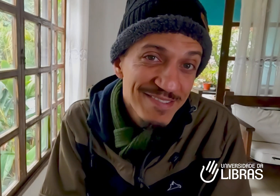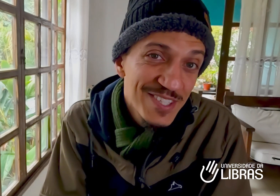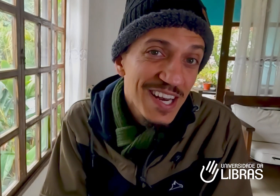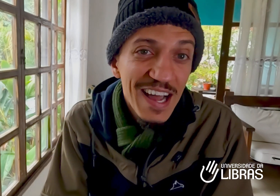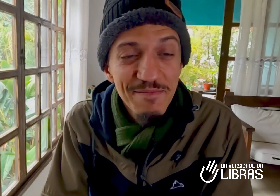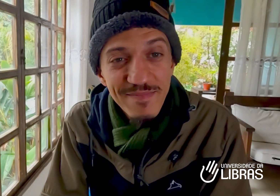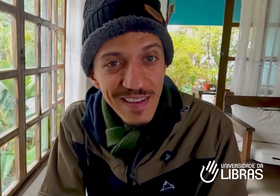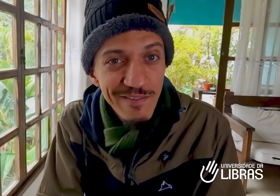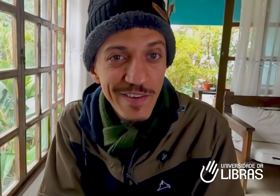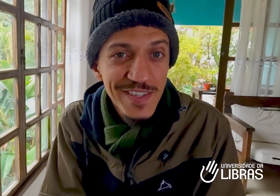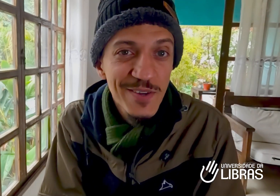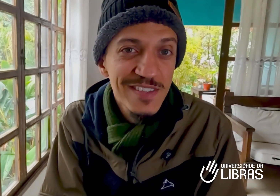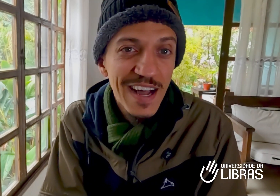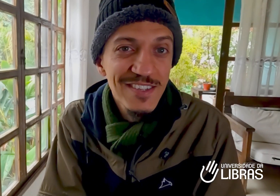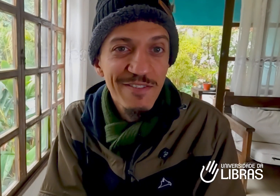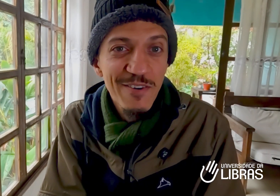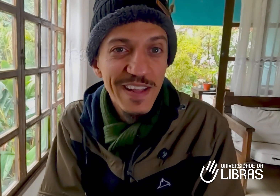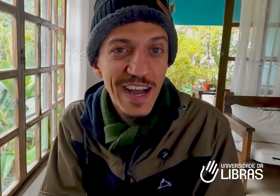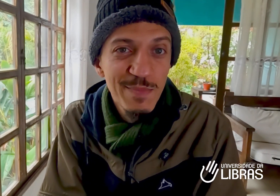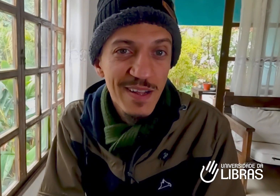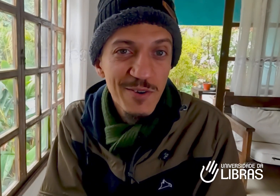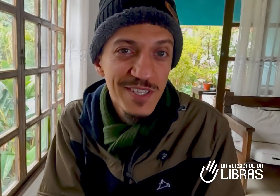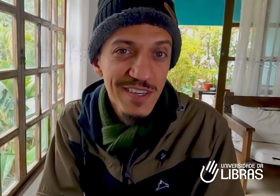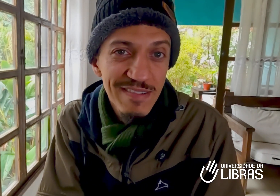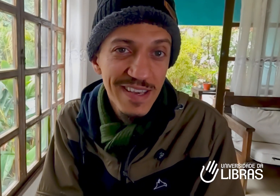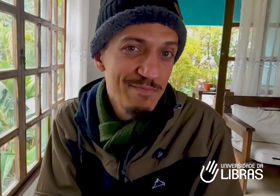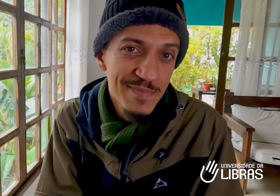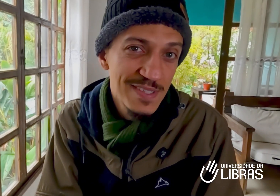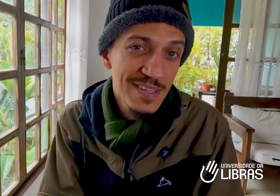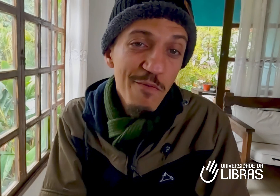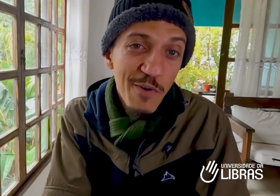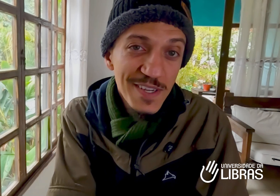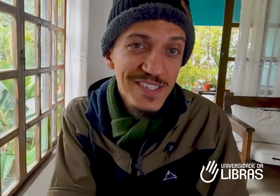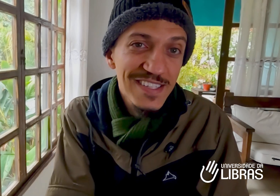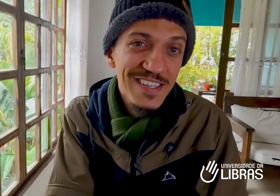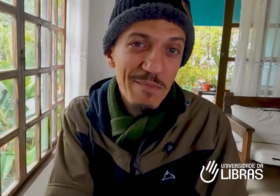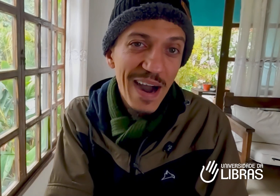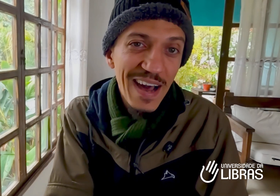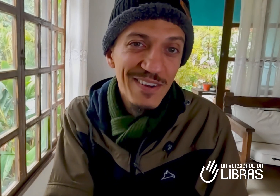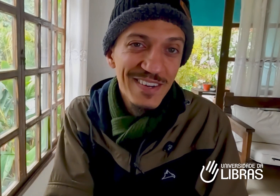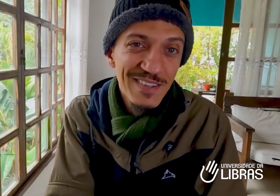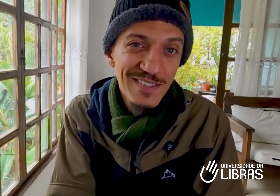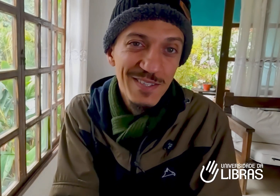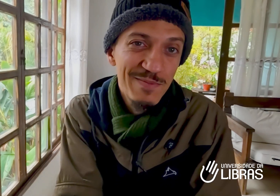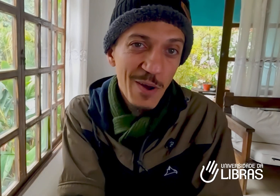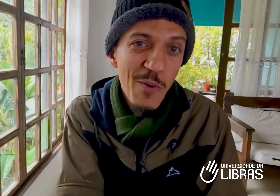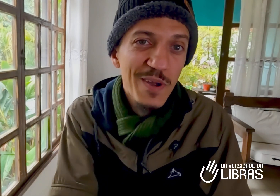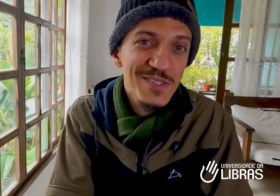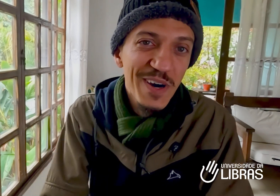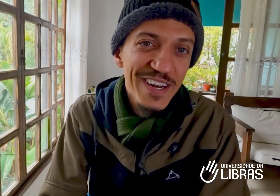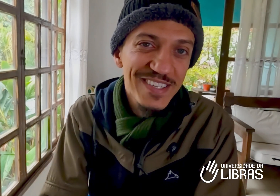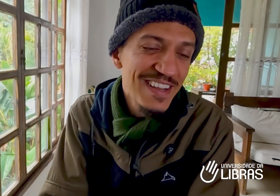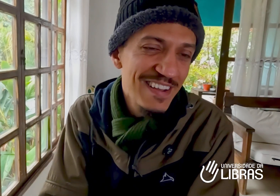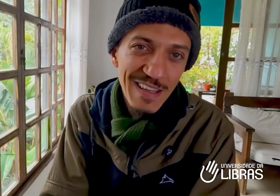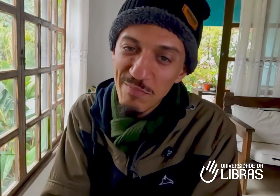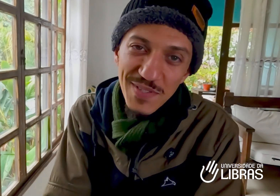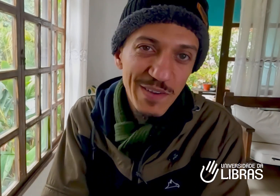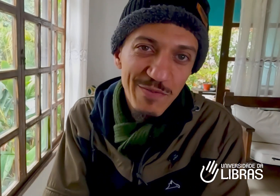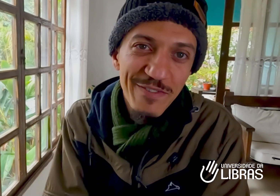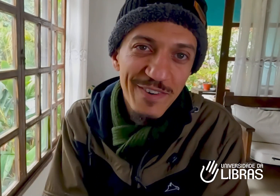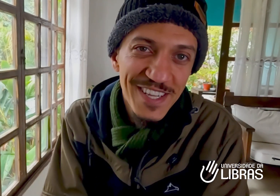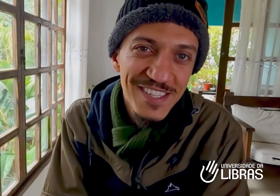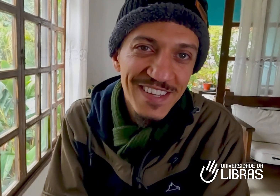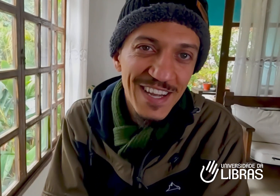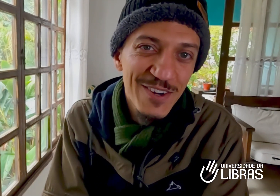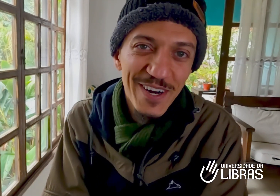apenas, de lá vai fazer um estágio da faculdade de pedagogia, que se não fosse esse trabalho de tão poucas horas, impossível